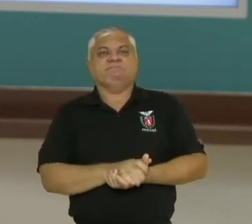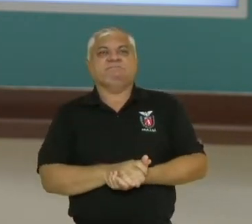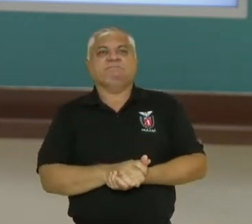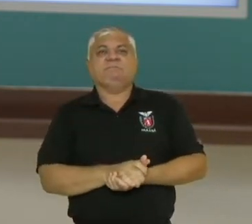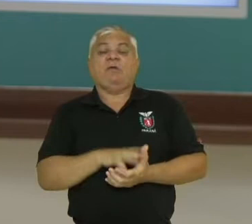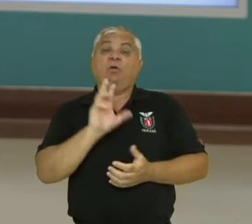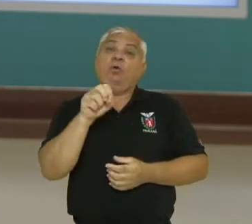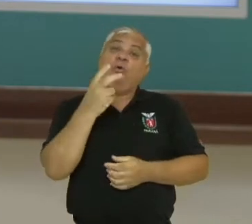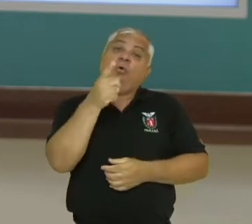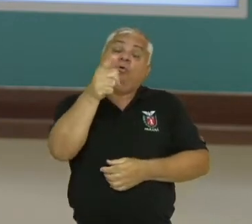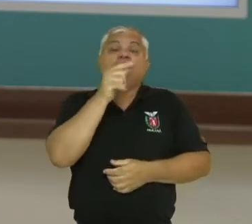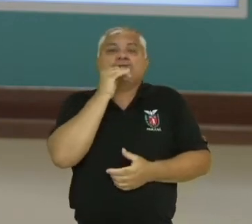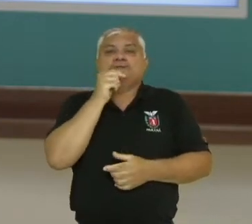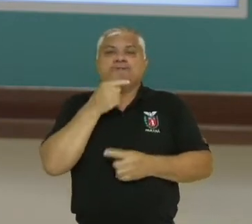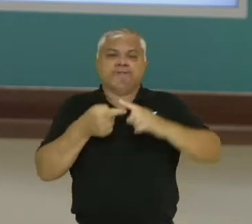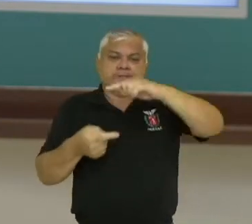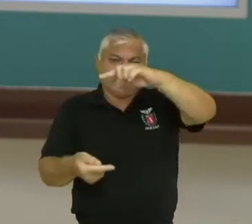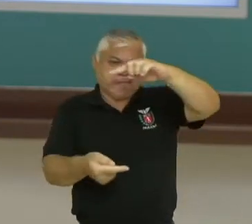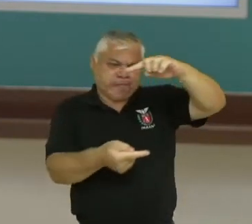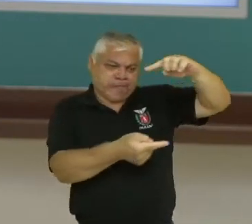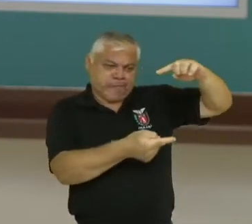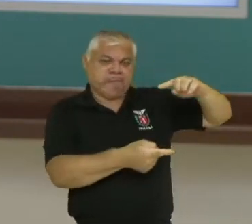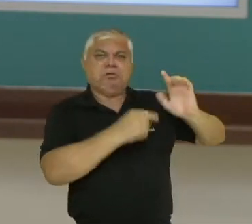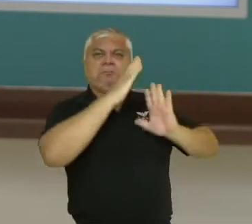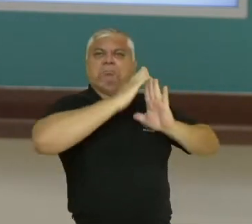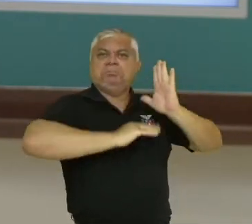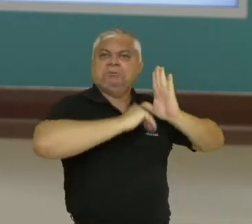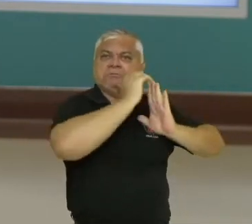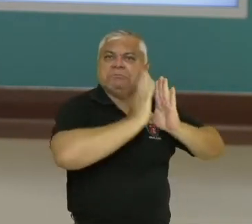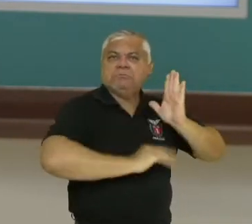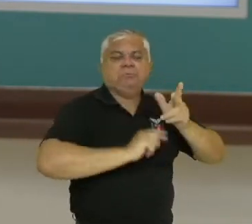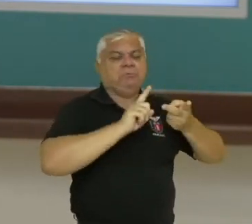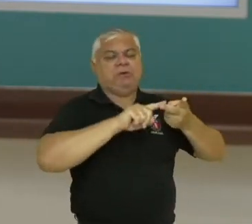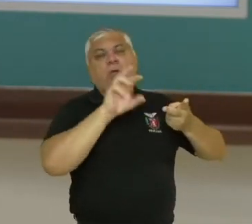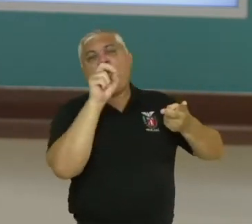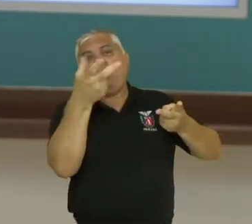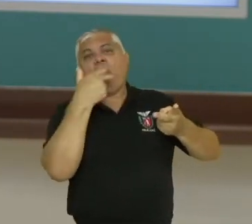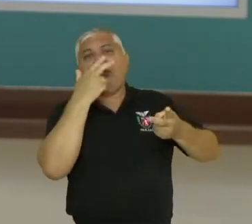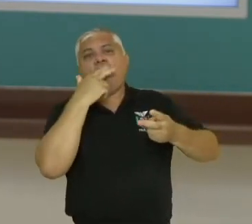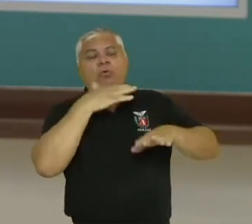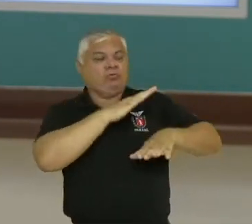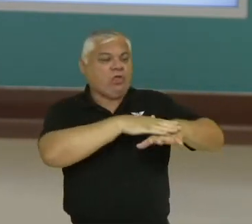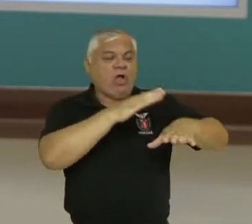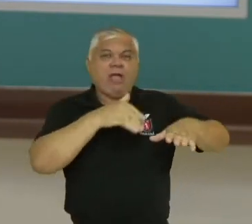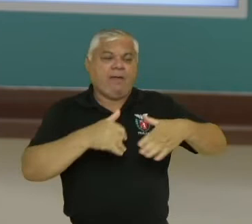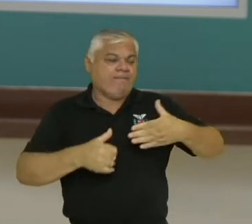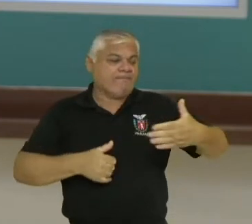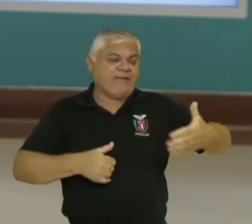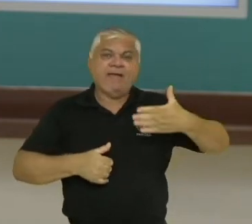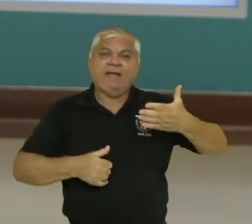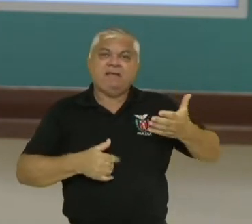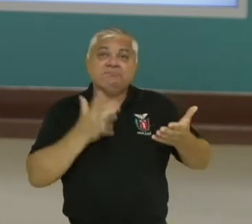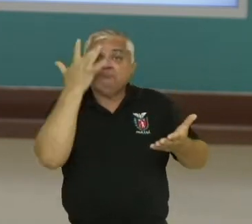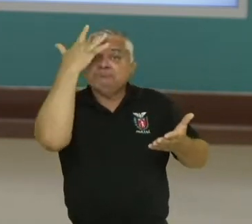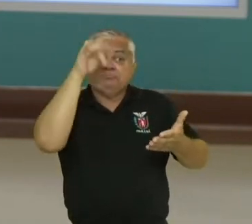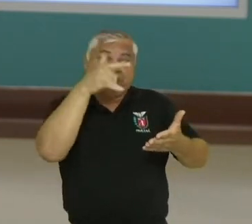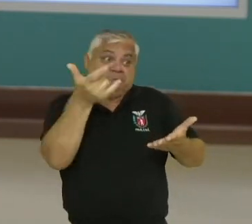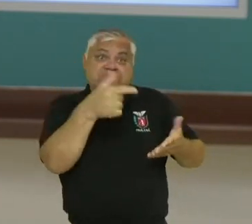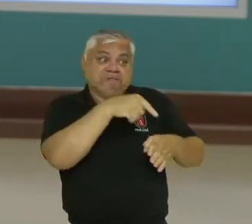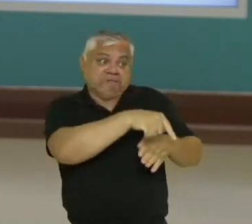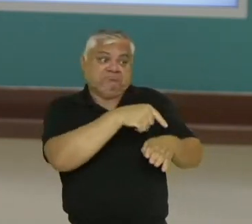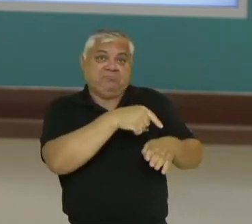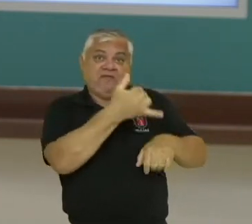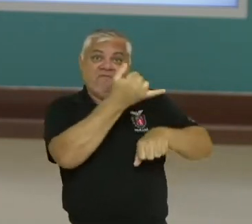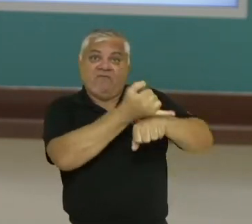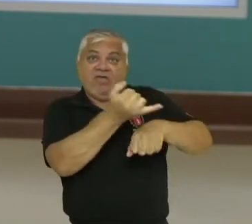mexeu num produto, por exemplo, uma tinta, você encostou num local que você não sabe a procedência, né? Então, você estava